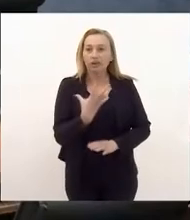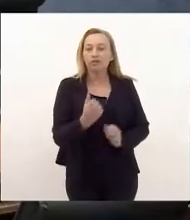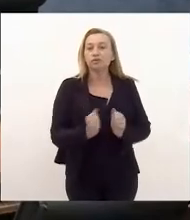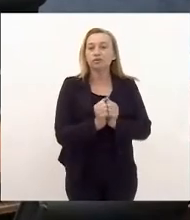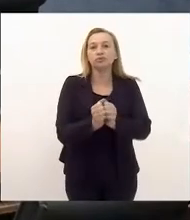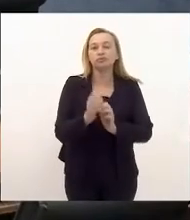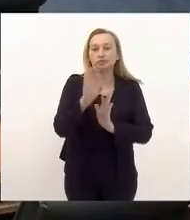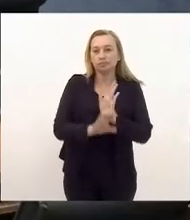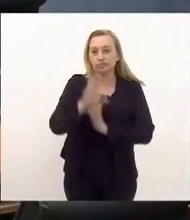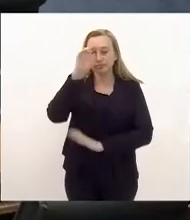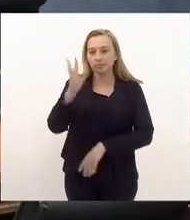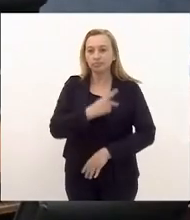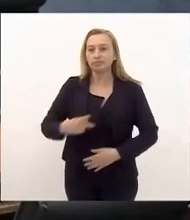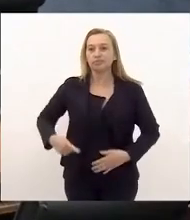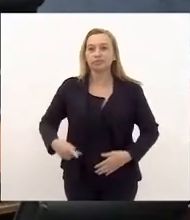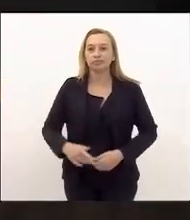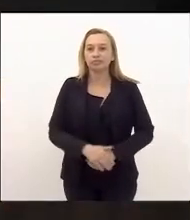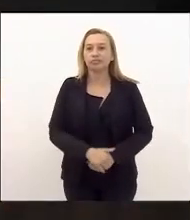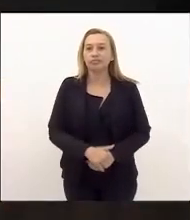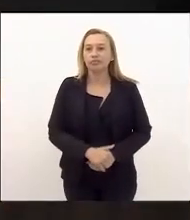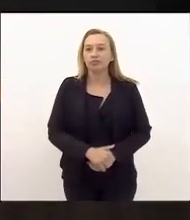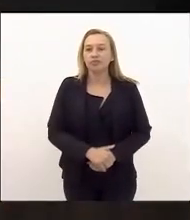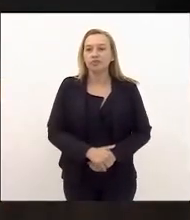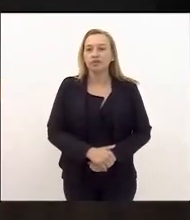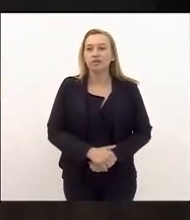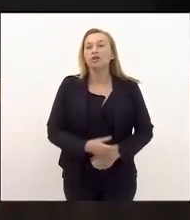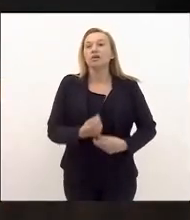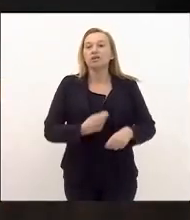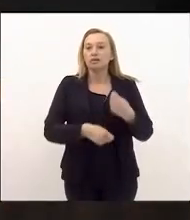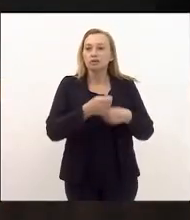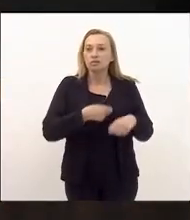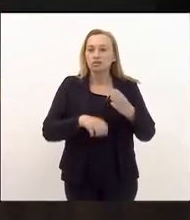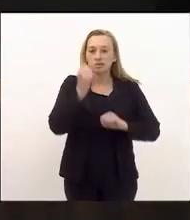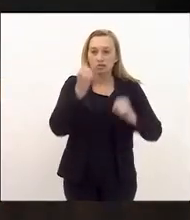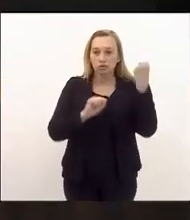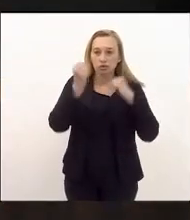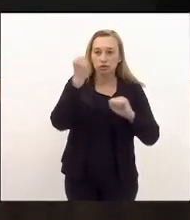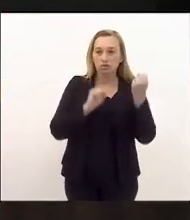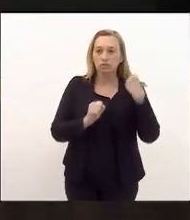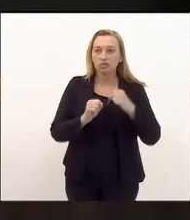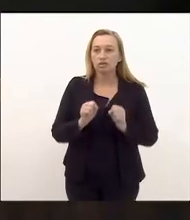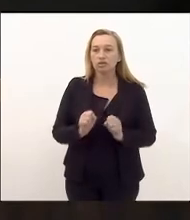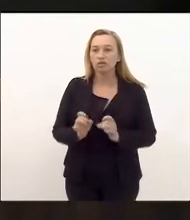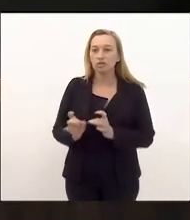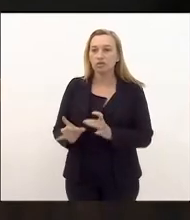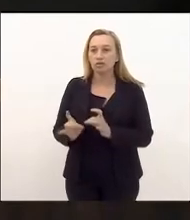senhor presidente. Pela Economia, Indústria e Comércio, deputado Noel de Carvalho.